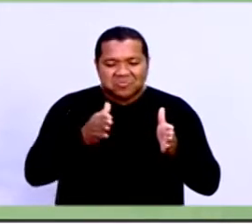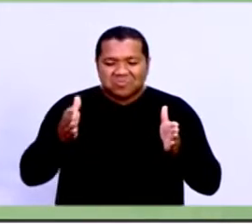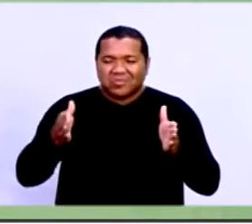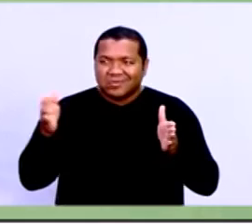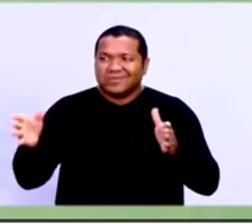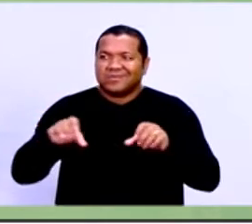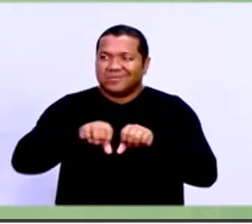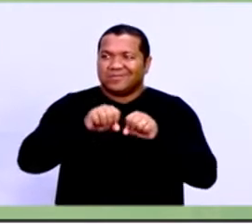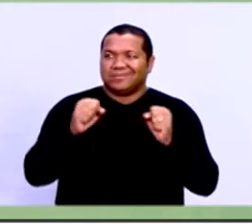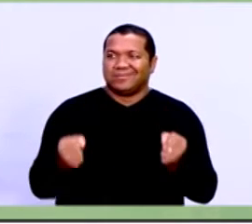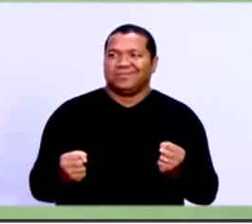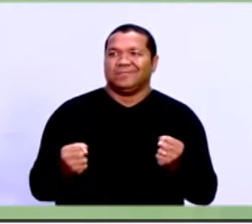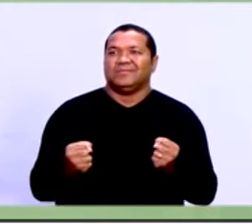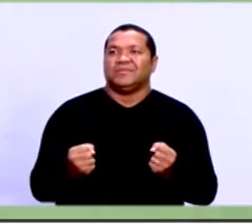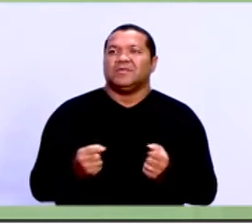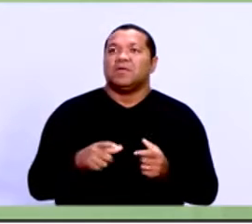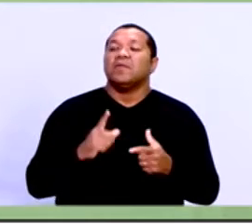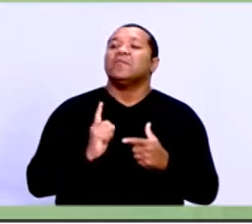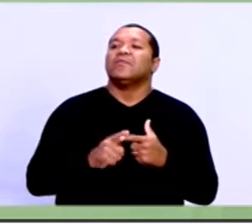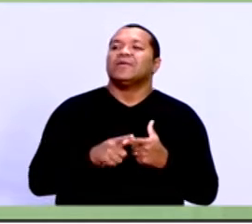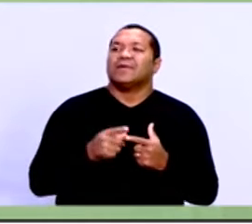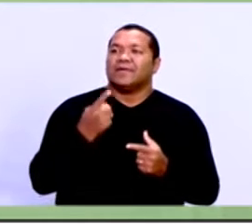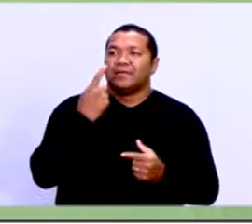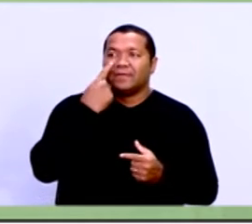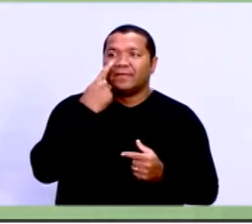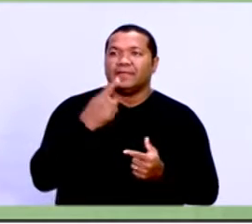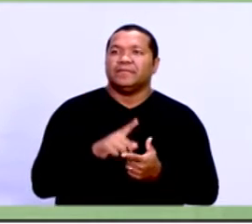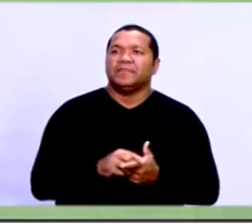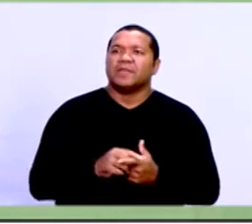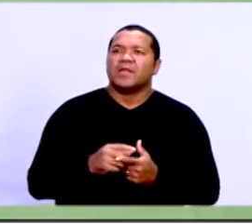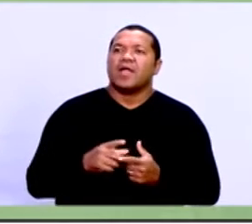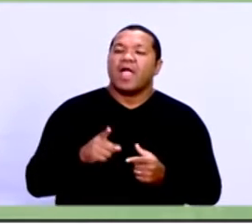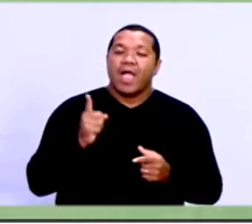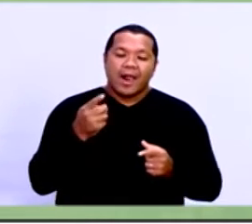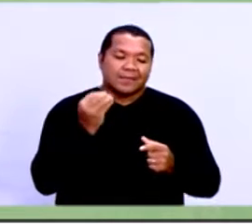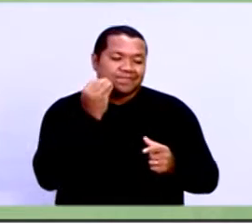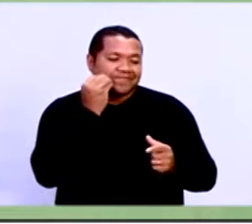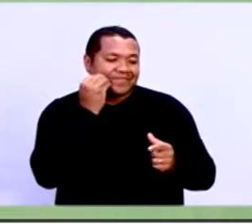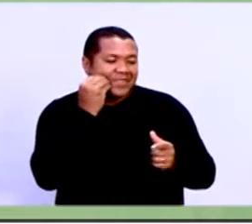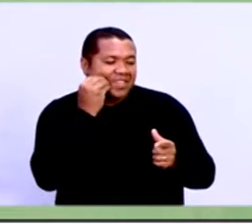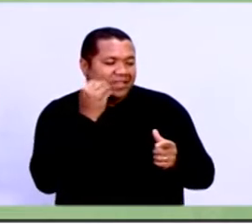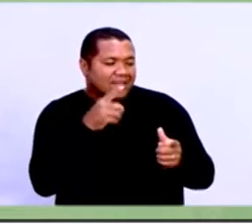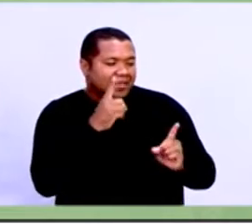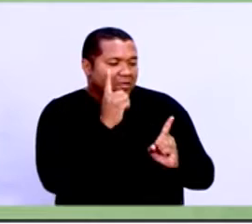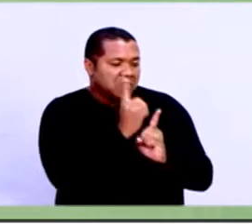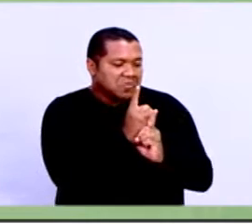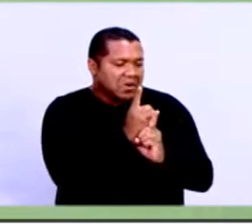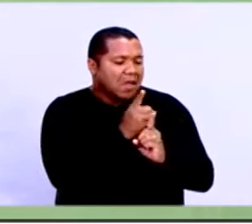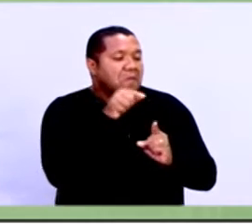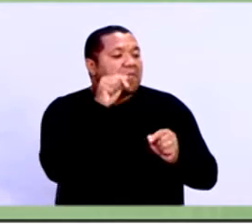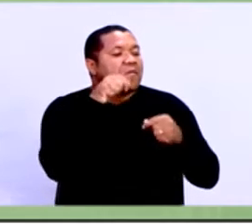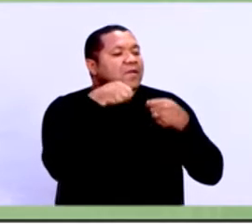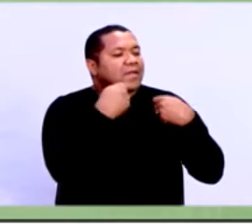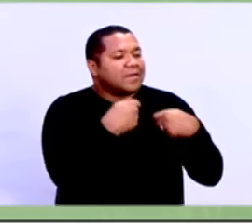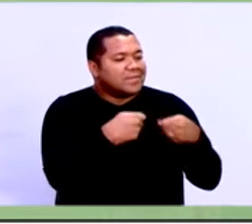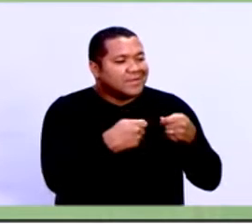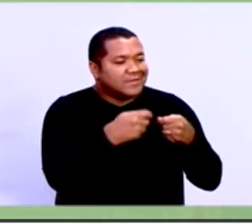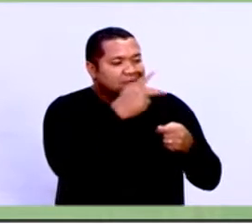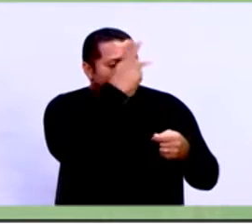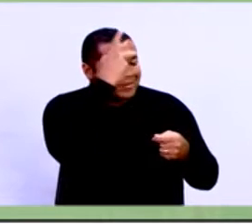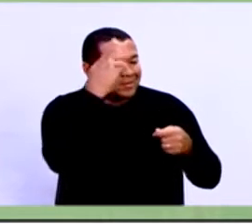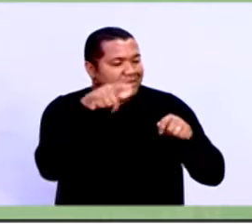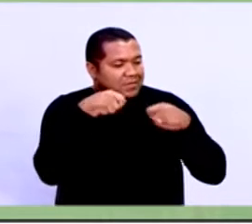de software vamos ver porque ela procura descobrir o que os usuários e clientes de um